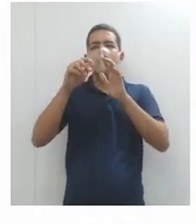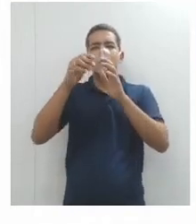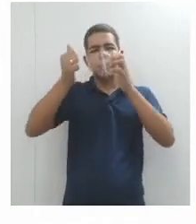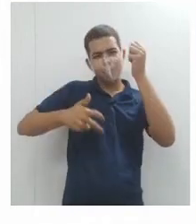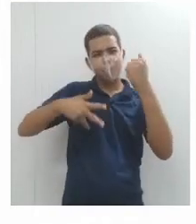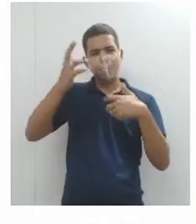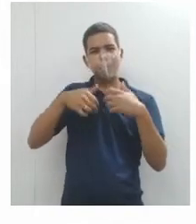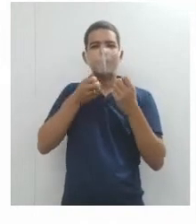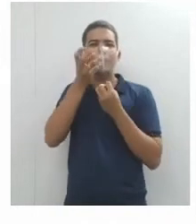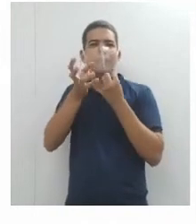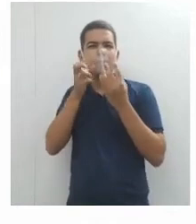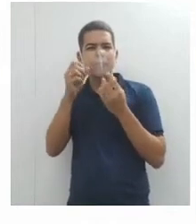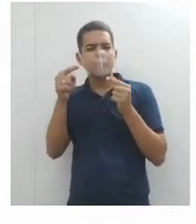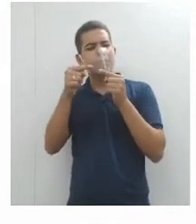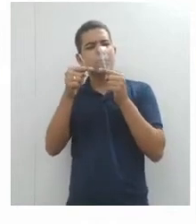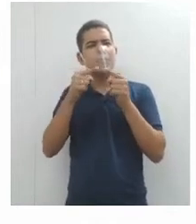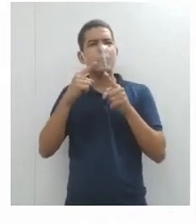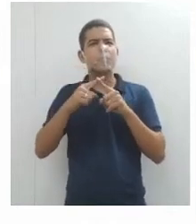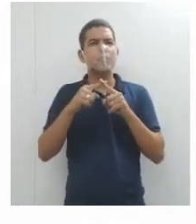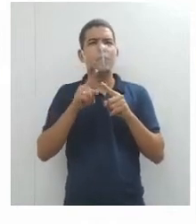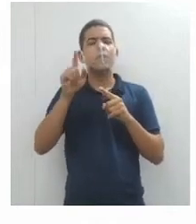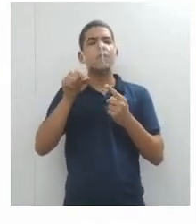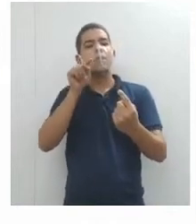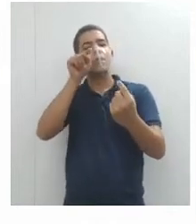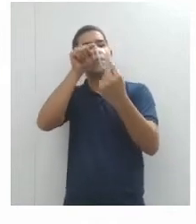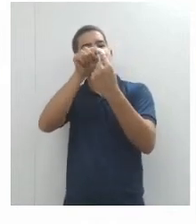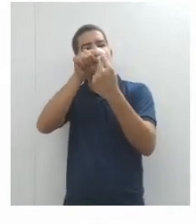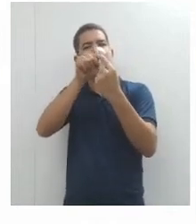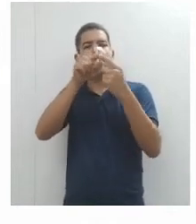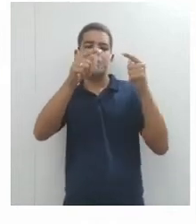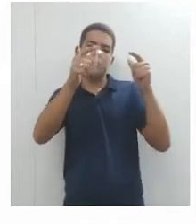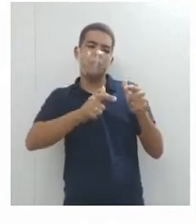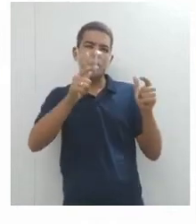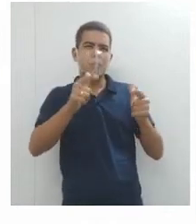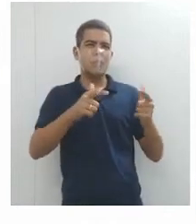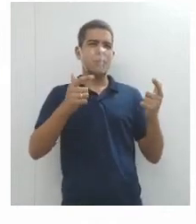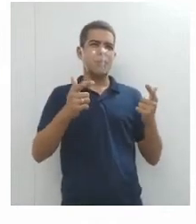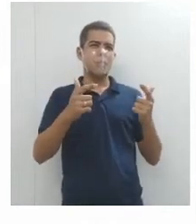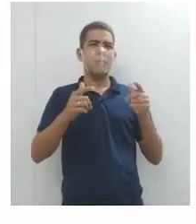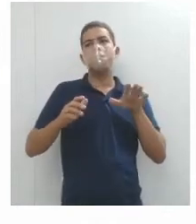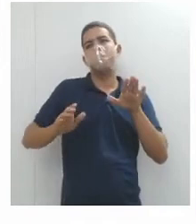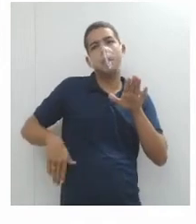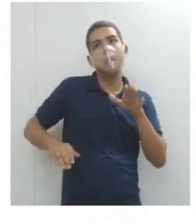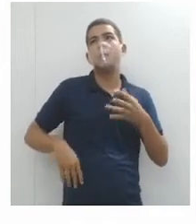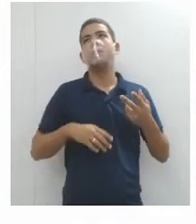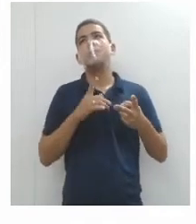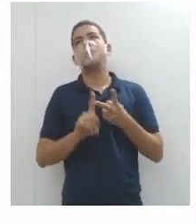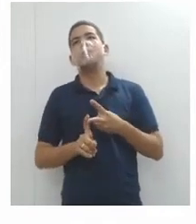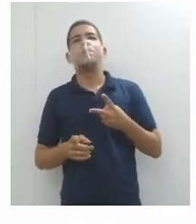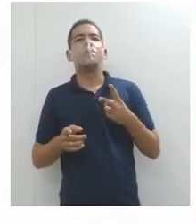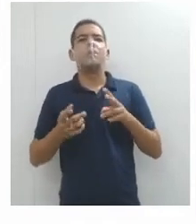comum? Elas estão indicando lugares na praia, no